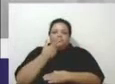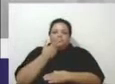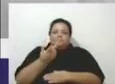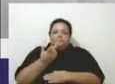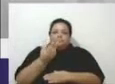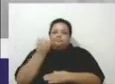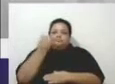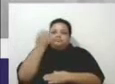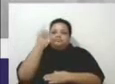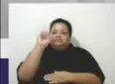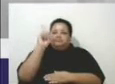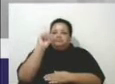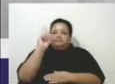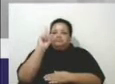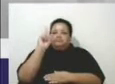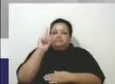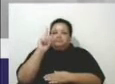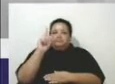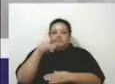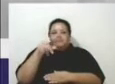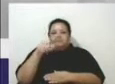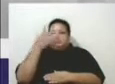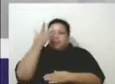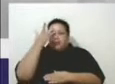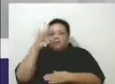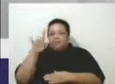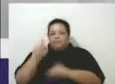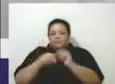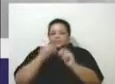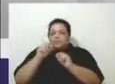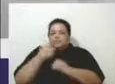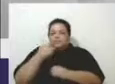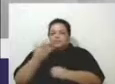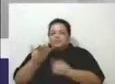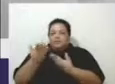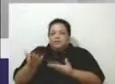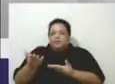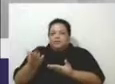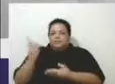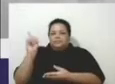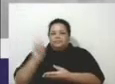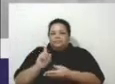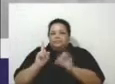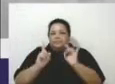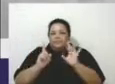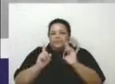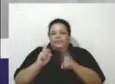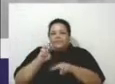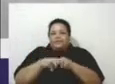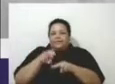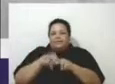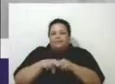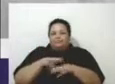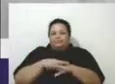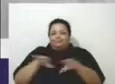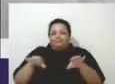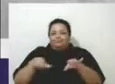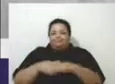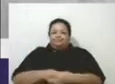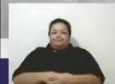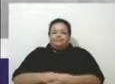importante é porque não sabe o que tá falando né gente é tá aqui só para enfeitar cadeira mesa tudo bem